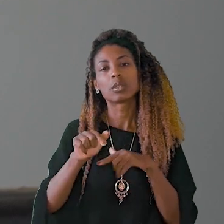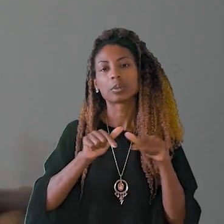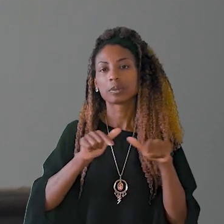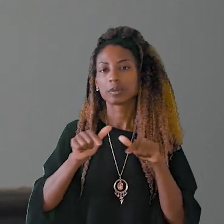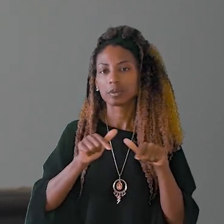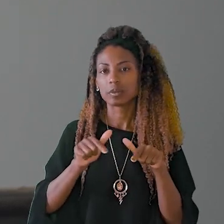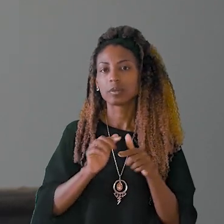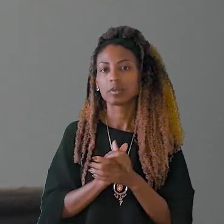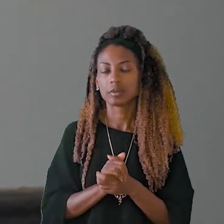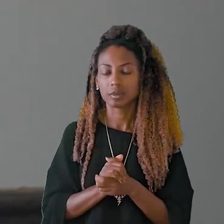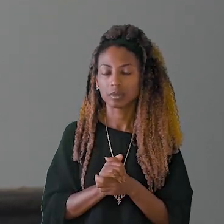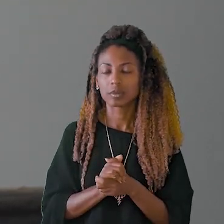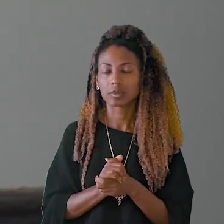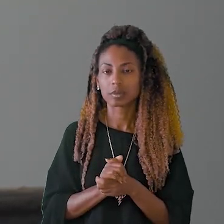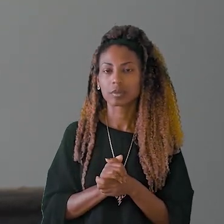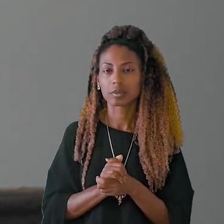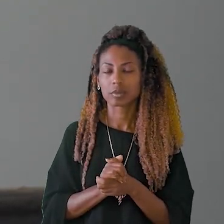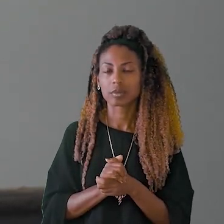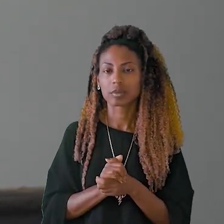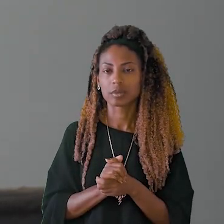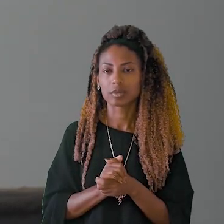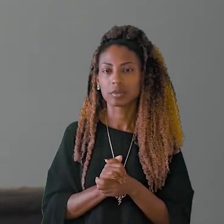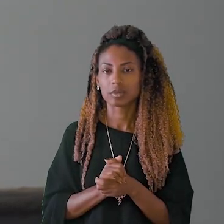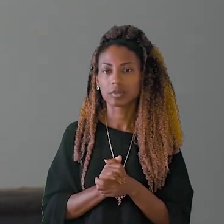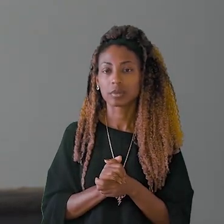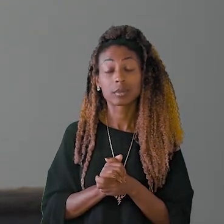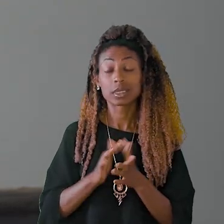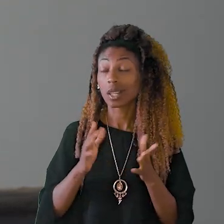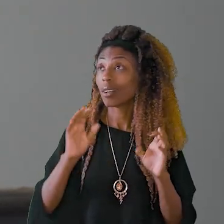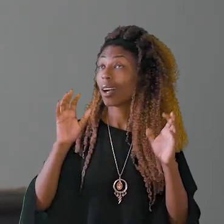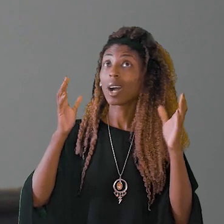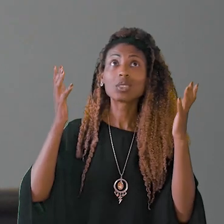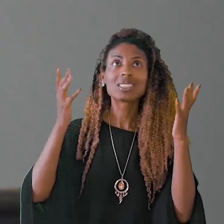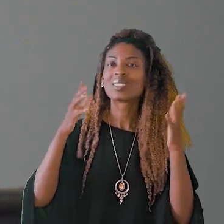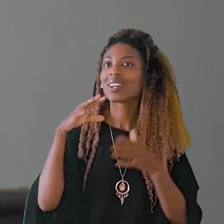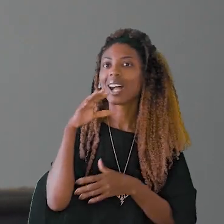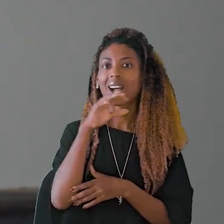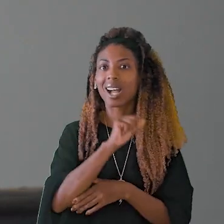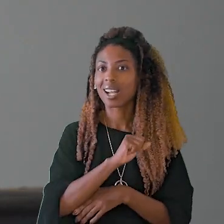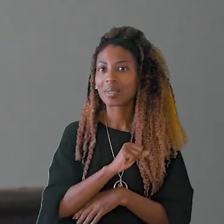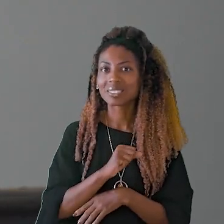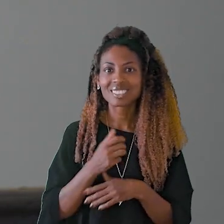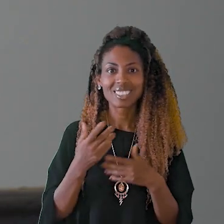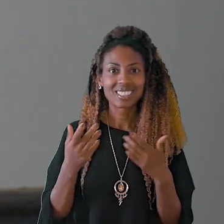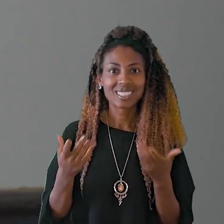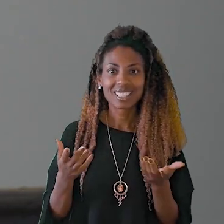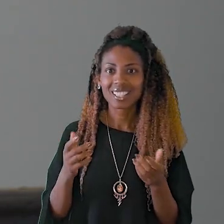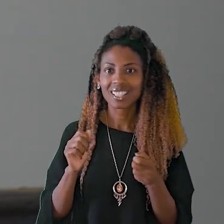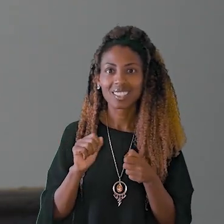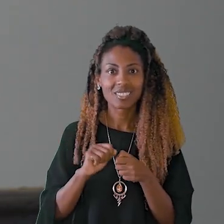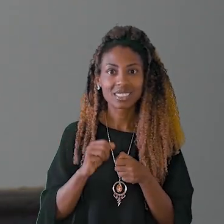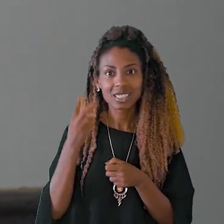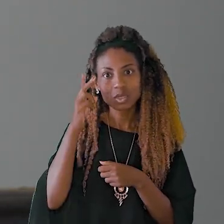né? Com o Potira, enfim, a galera geral desse evento. E aí tudo aconteceu, foi muito rápido, a gente recebeu isso para fazer isso em 2